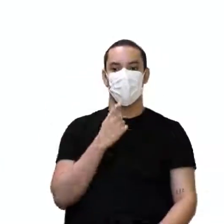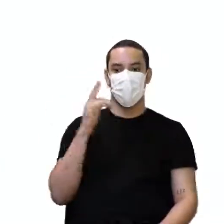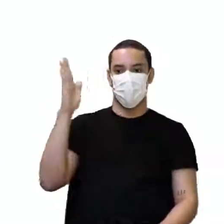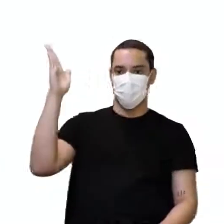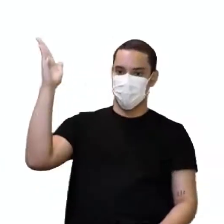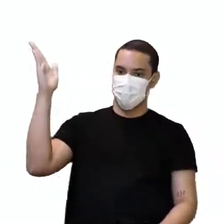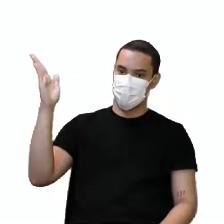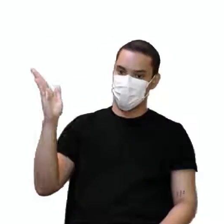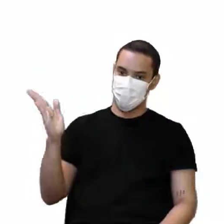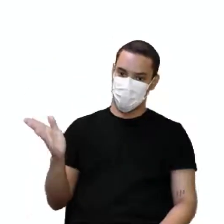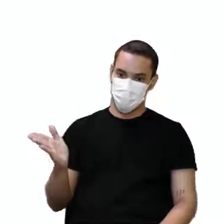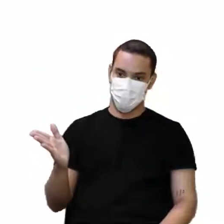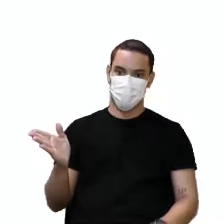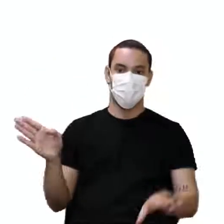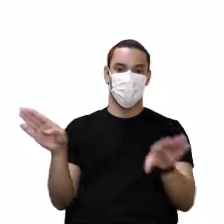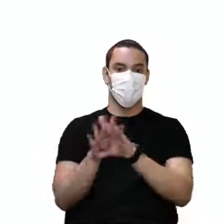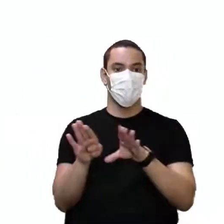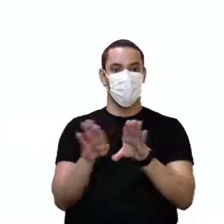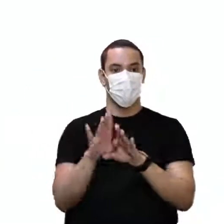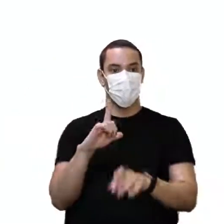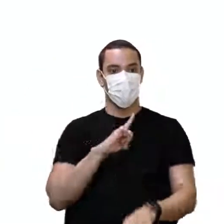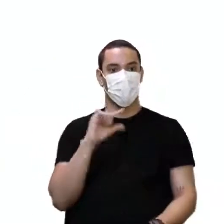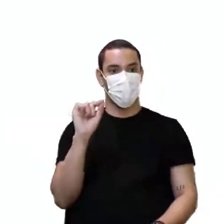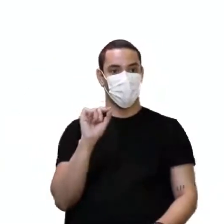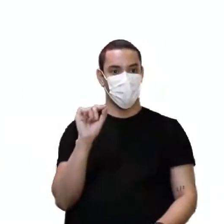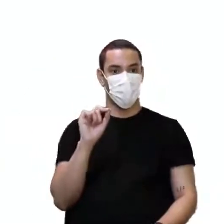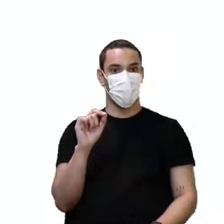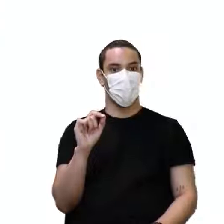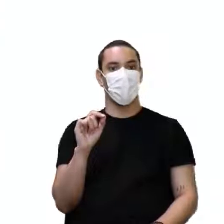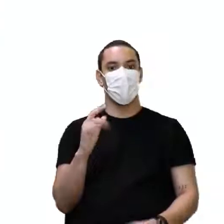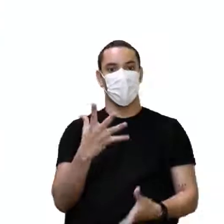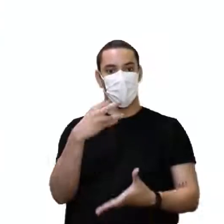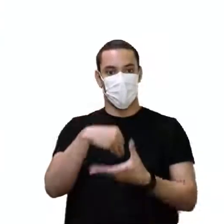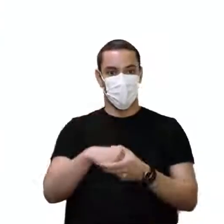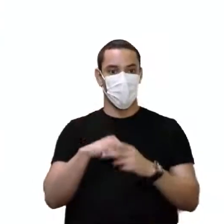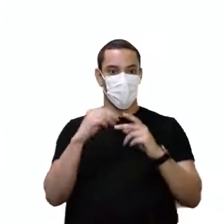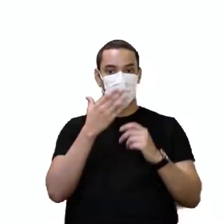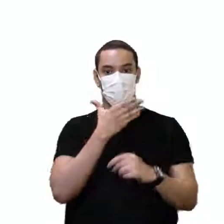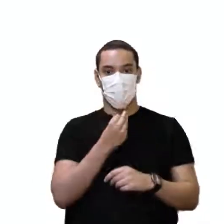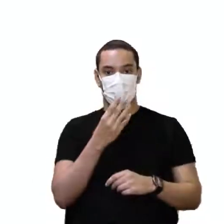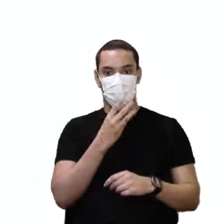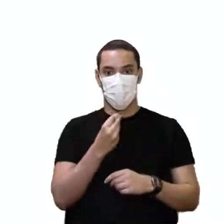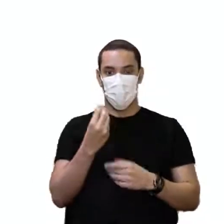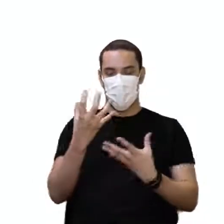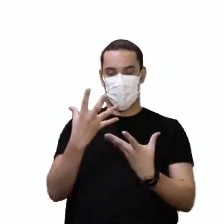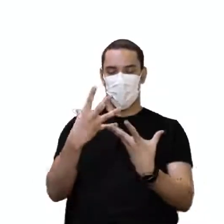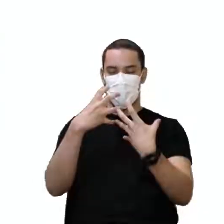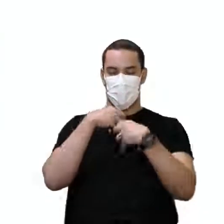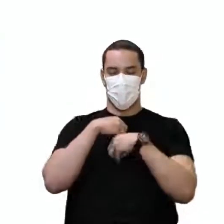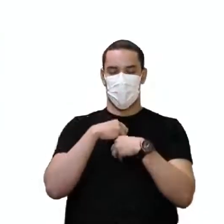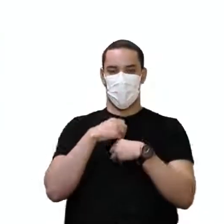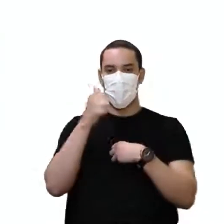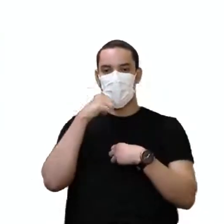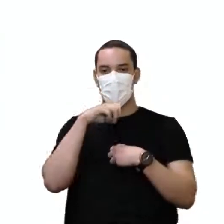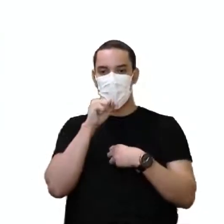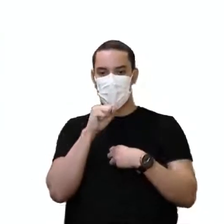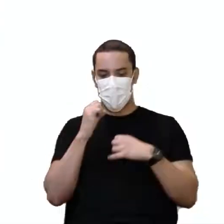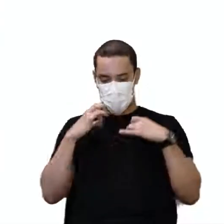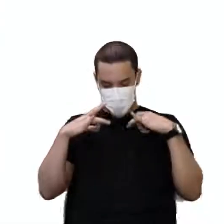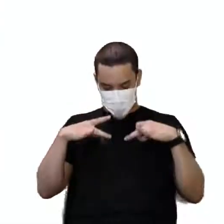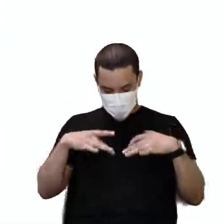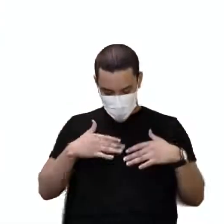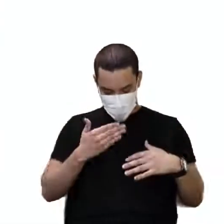aí, tá? E a gente tem, no caso, a placenta no ser humano, alimentando a conexão da mãe com o